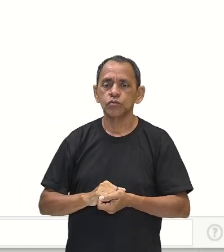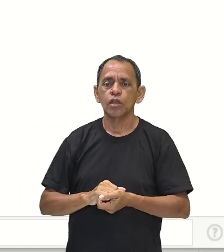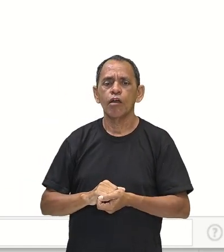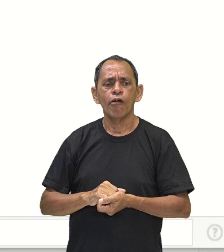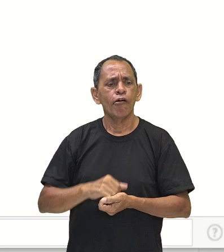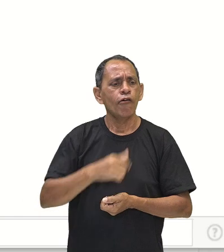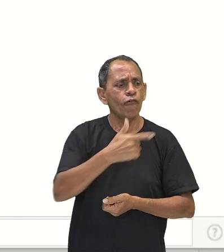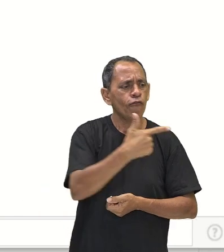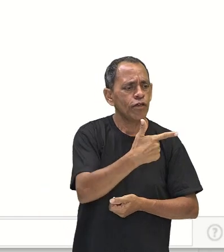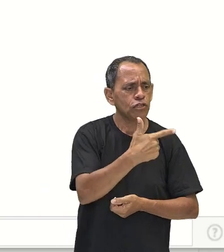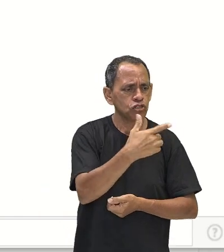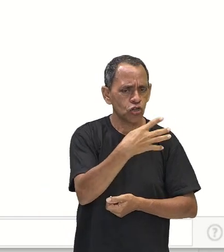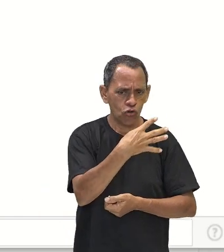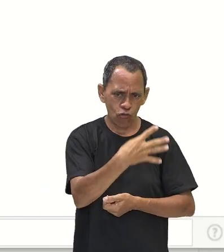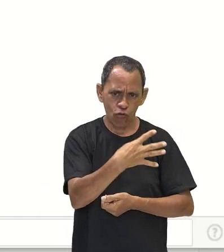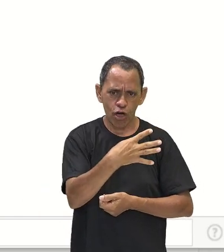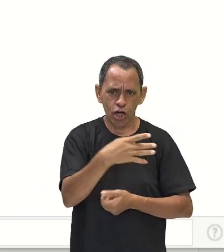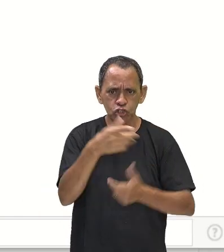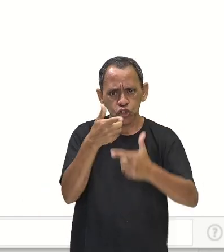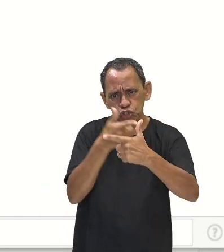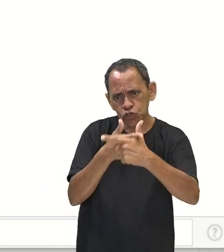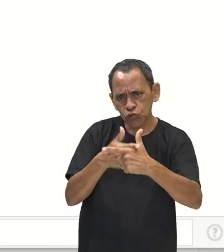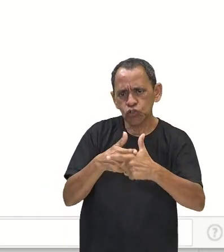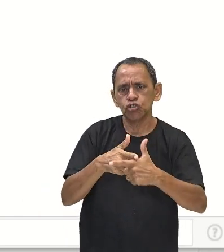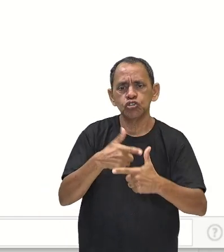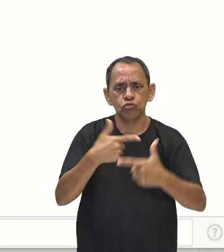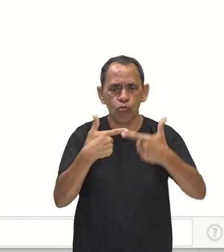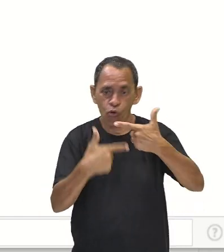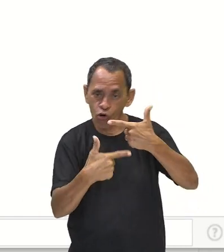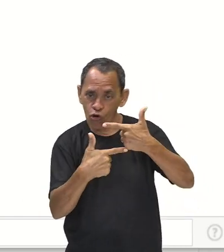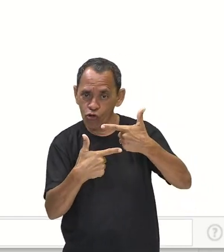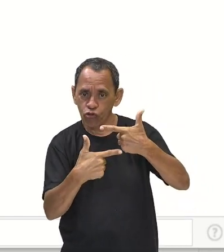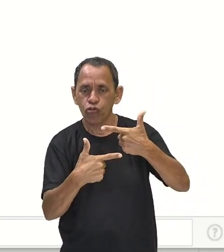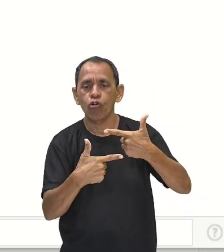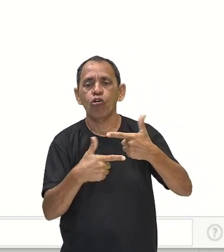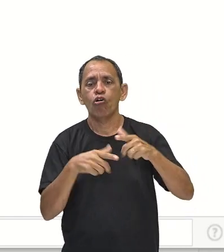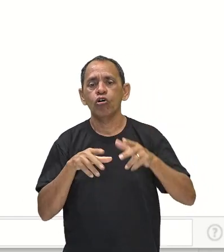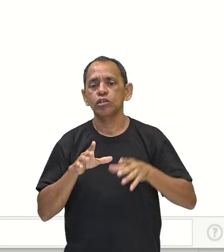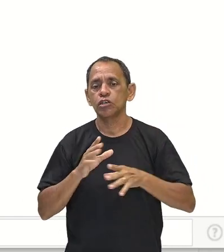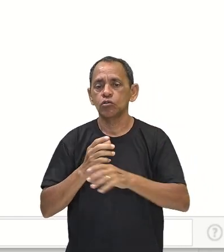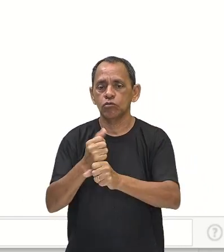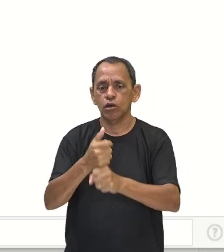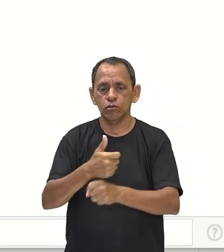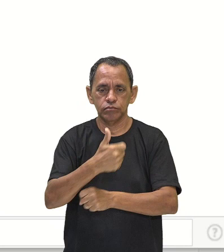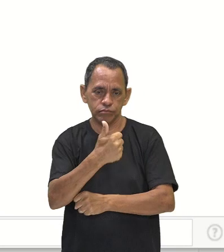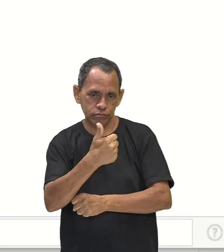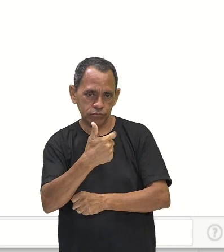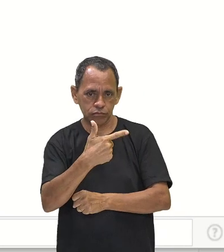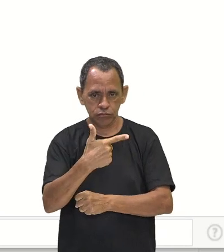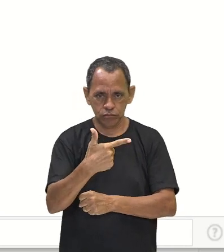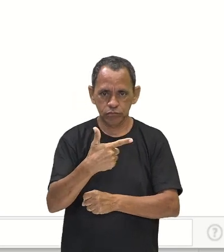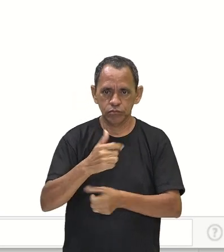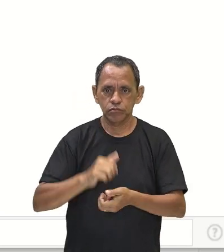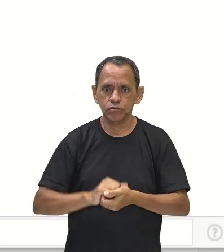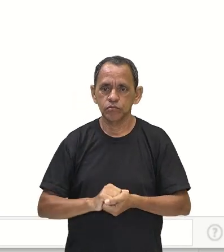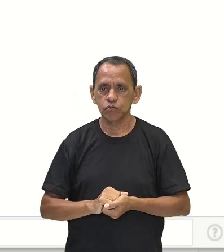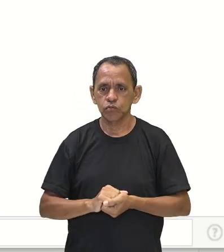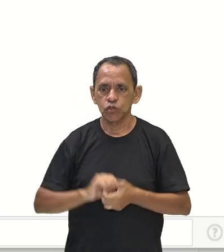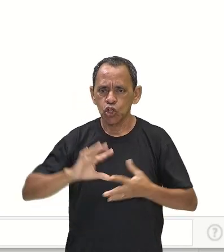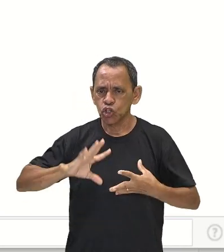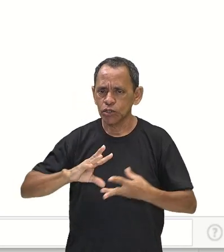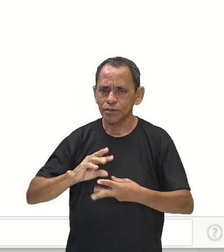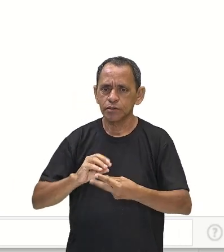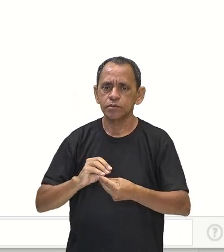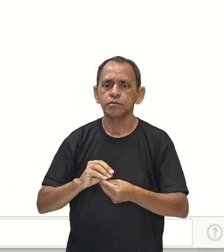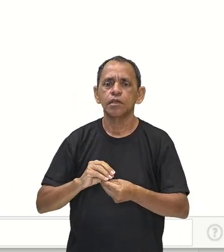24 dividido por 2, 12. Então, o total de arestas, certo? É